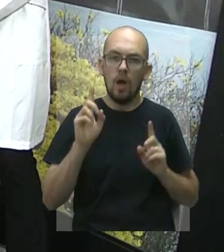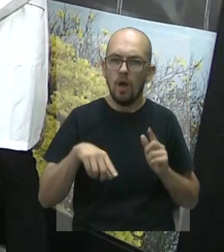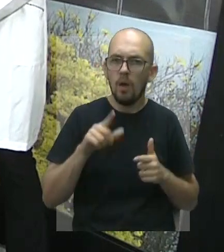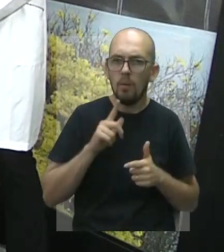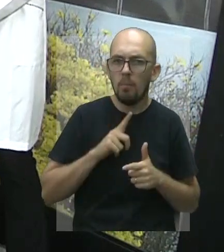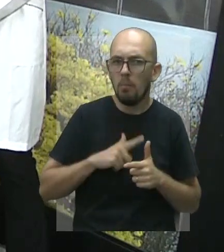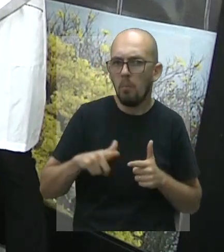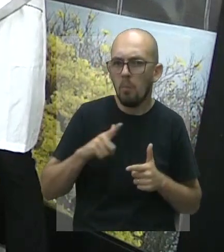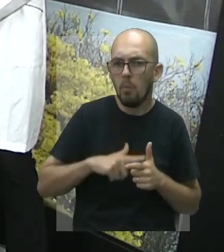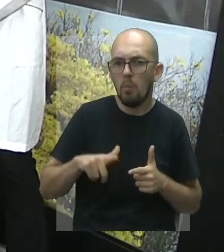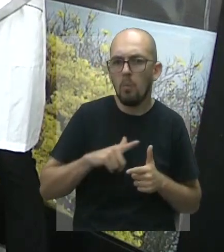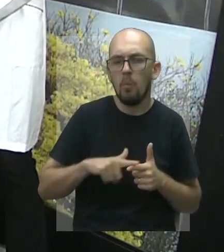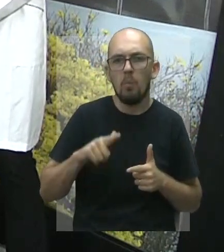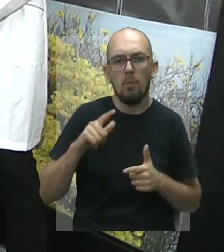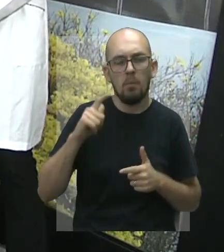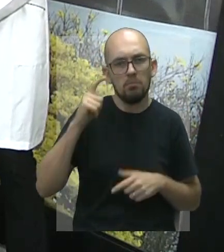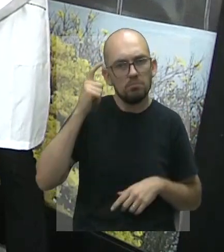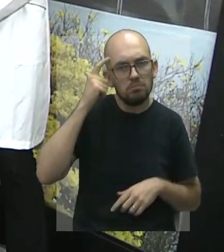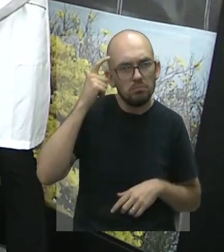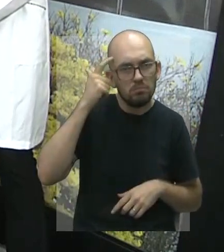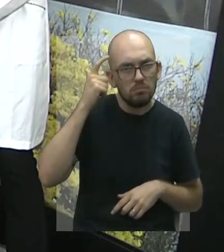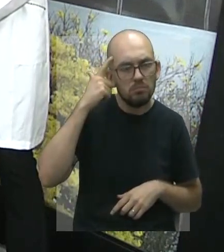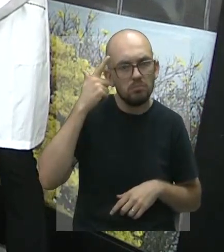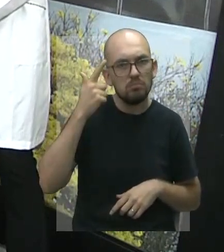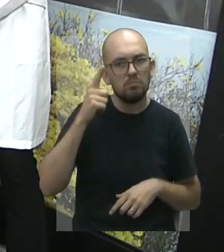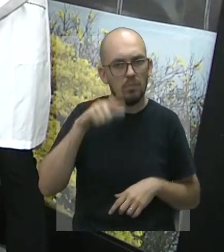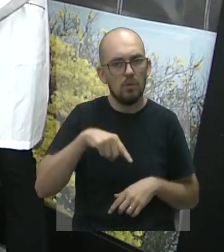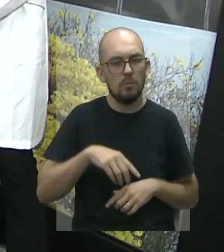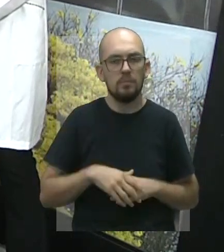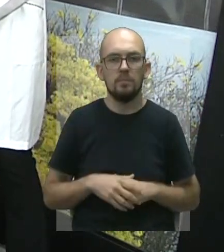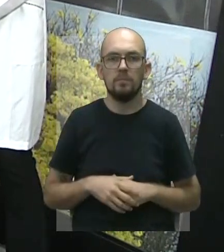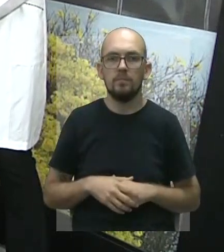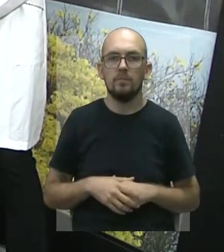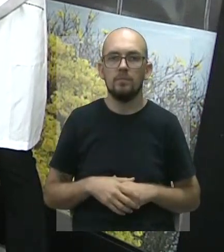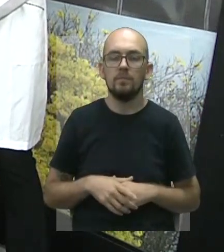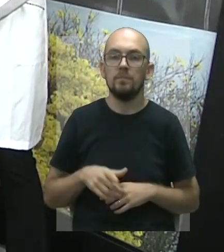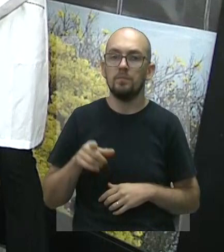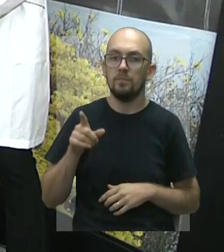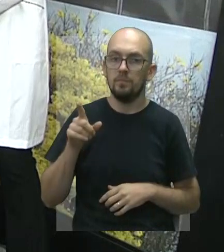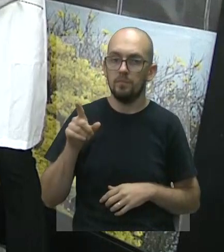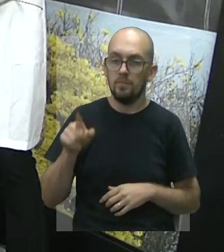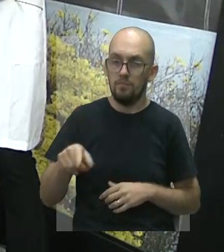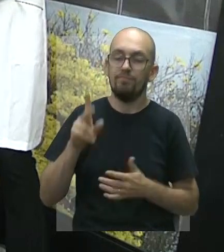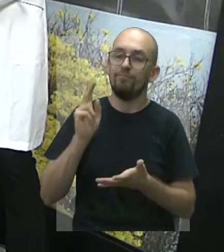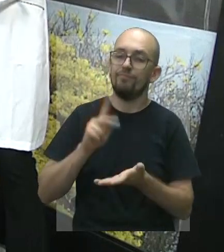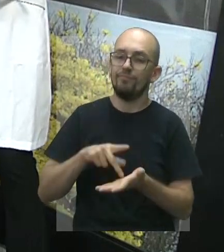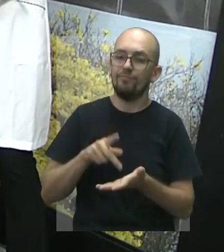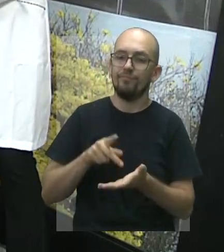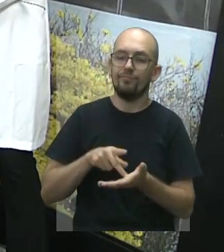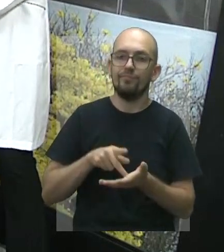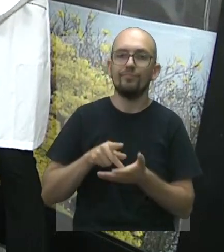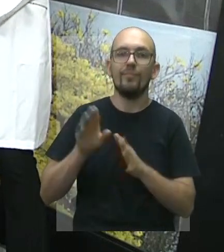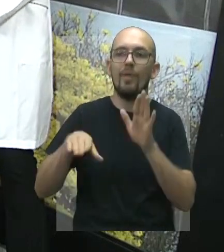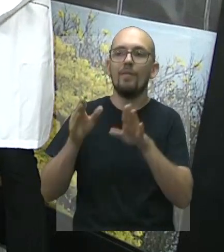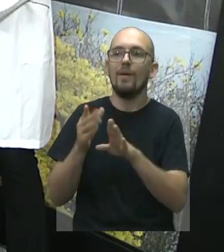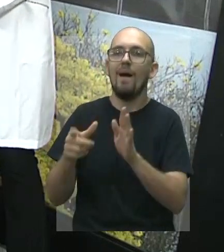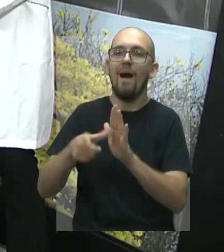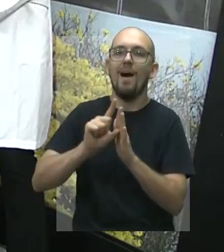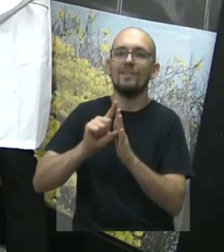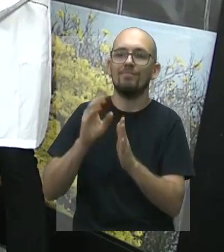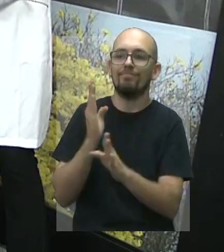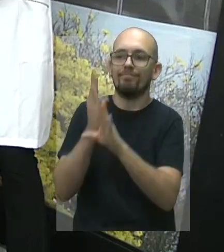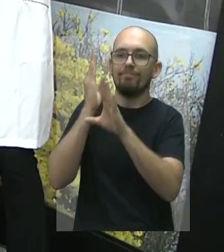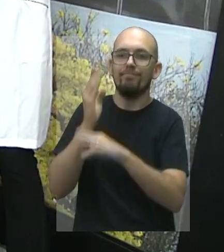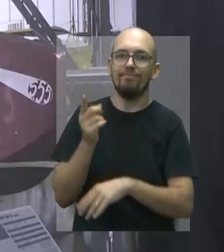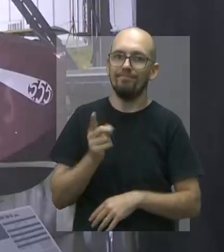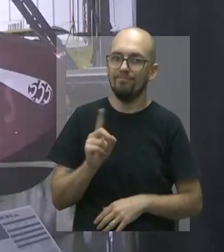transtorno mental da pessoa, doutora? Isso, é uma realidade isso. Muitas vezes não diagnosticado,